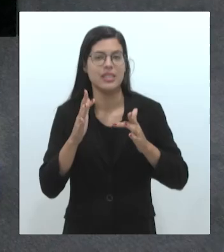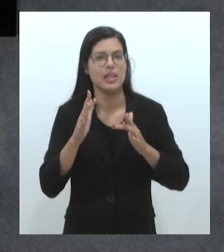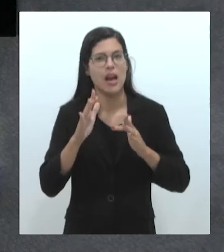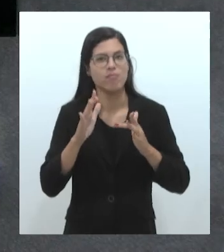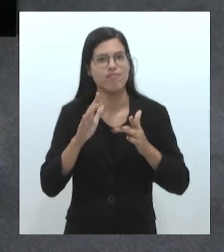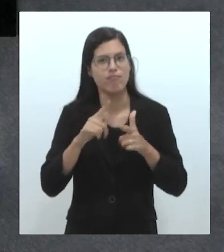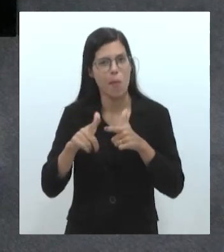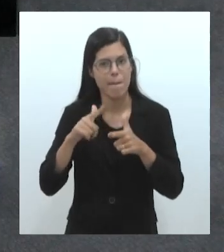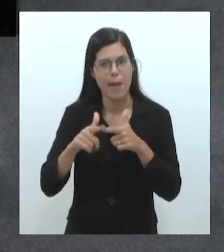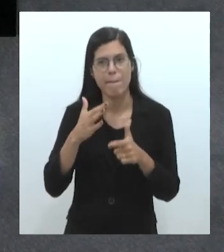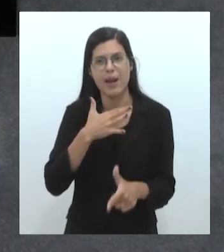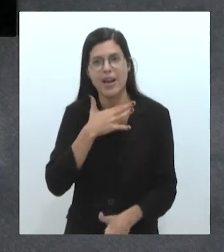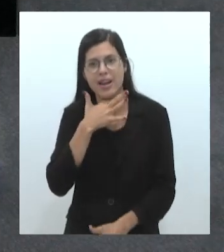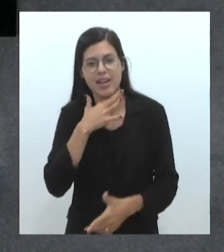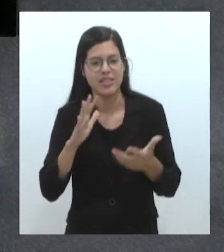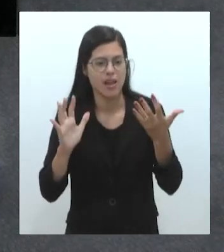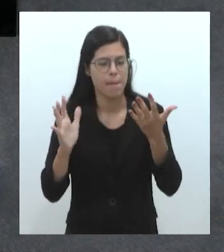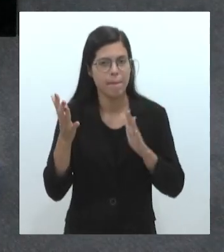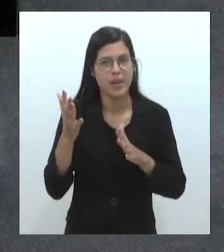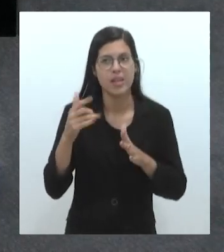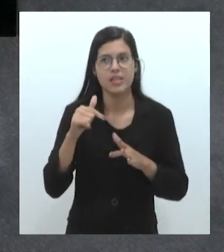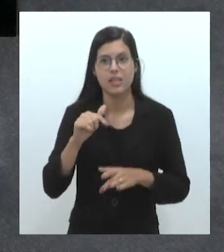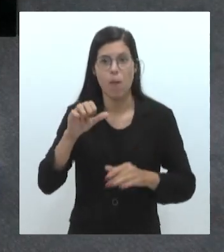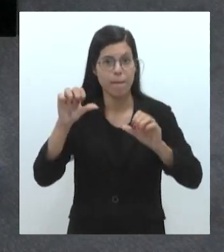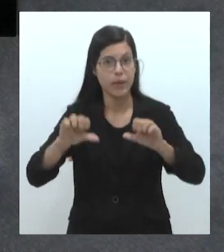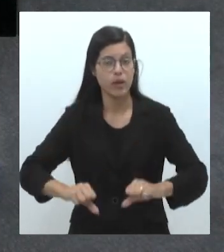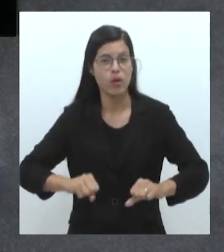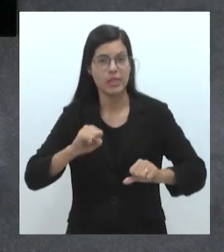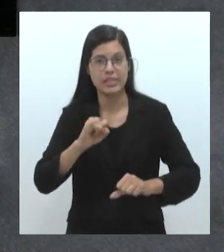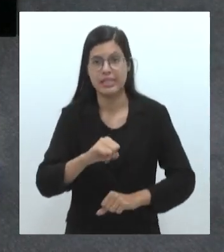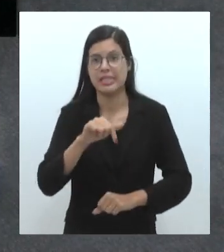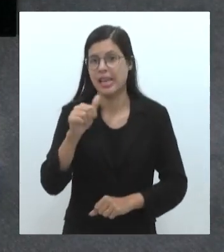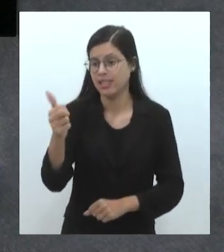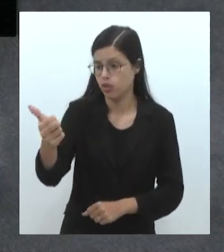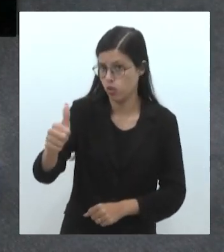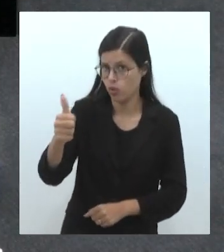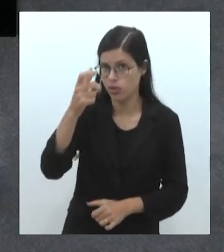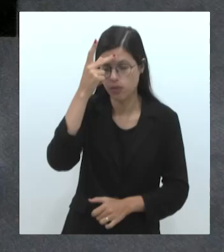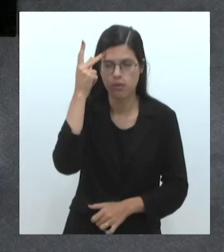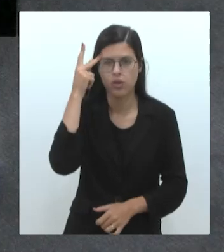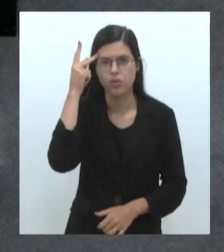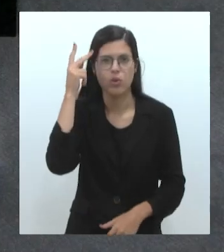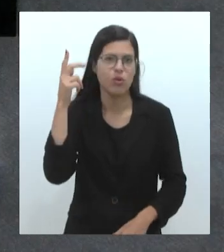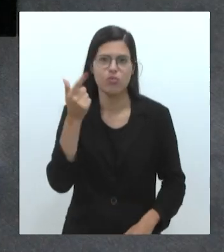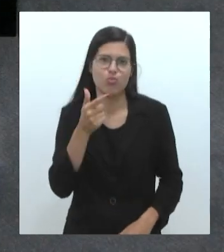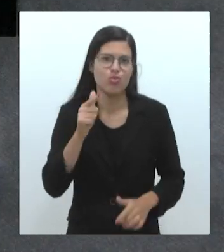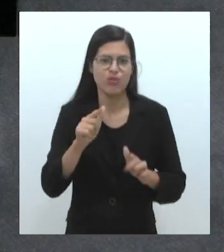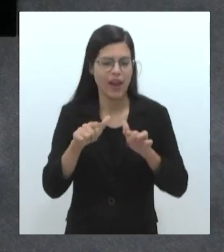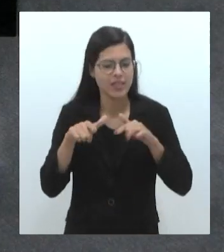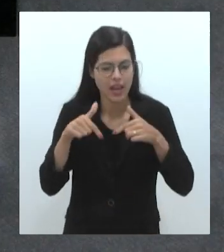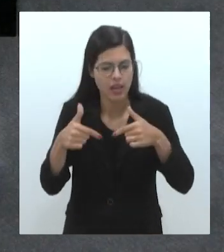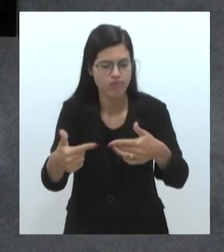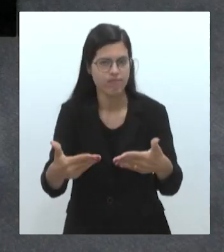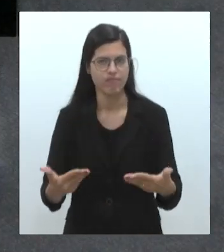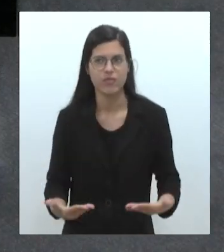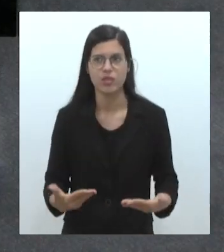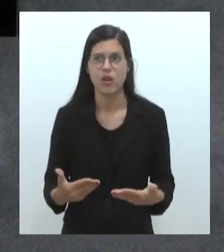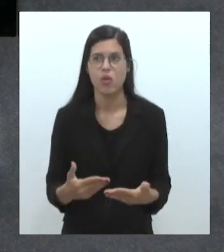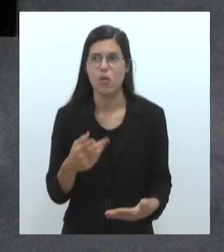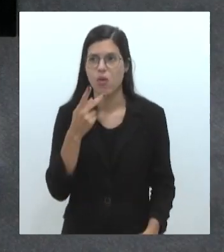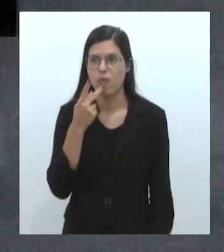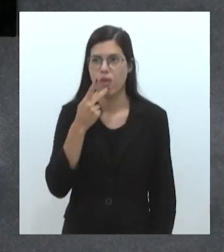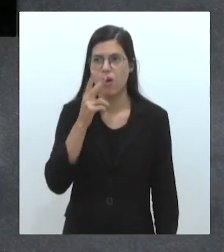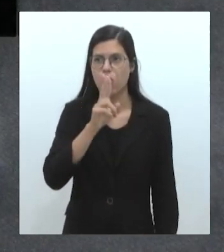de abastecimento ainda pior se não fosse por essas pessoas. Então, termino novamente repetindo seus nomes: